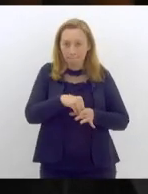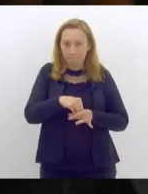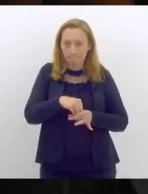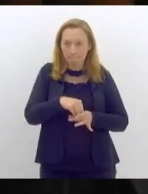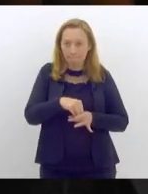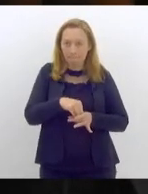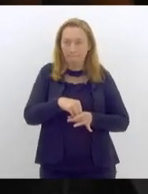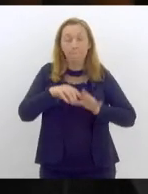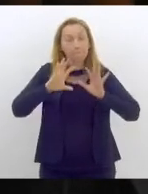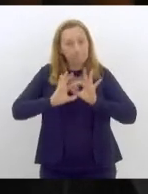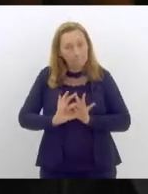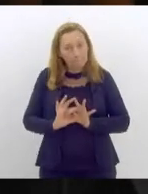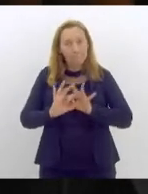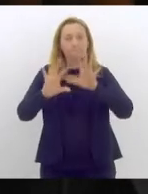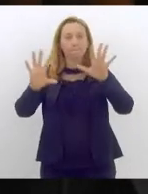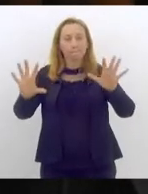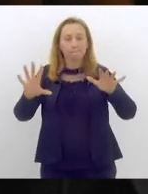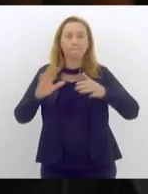democrático